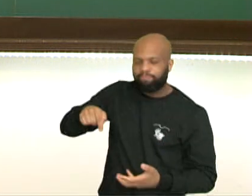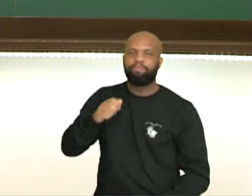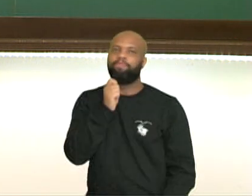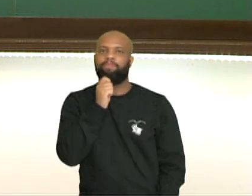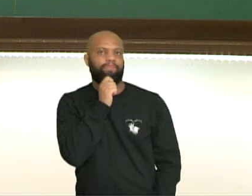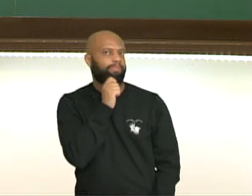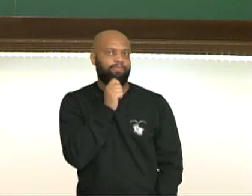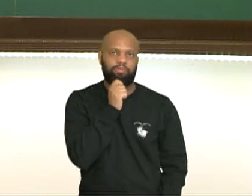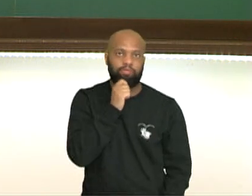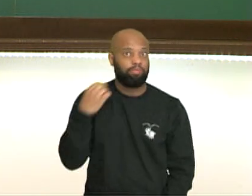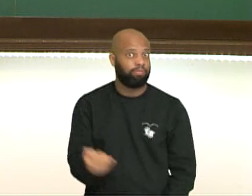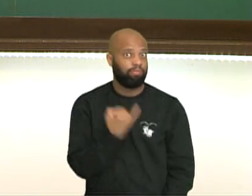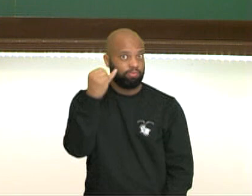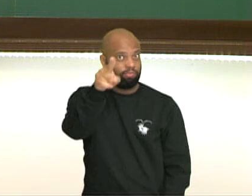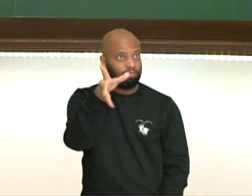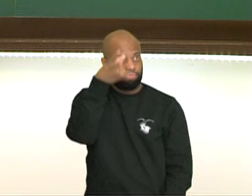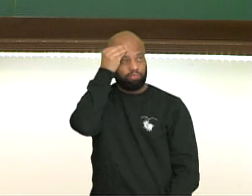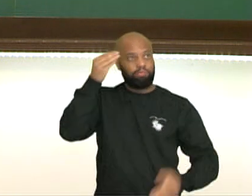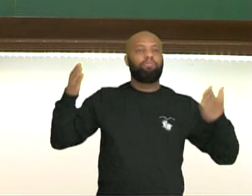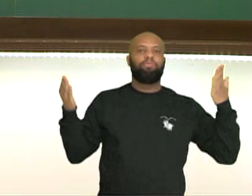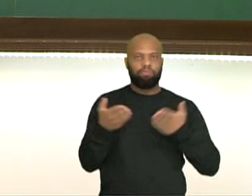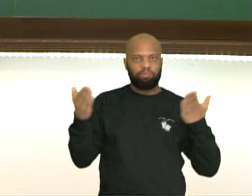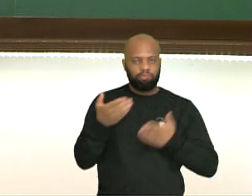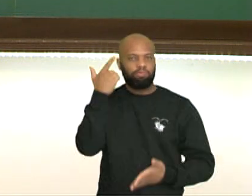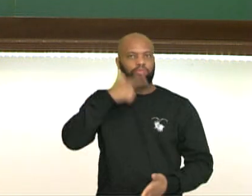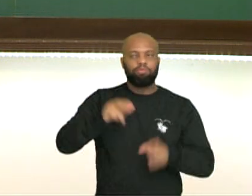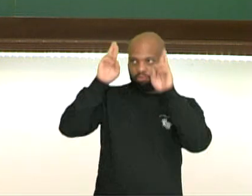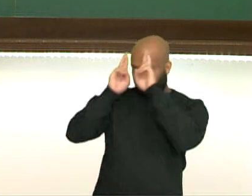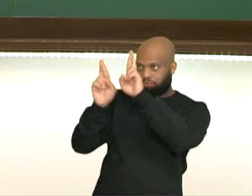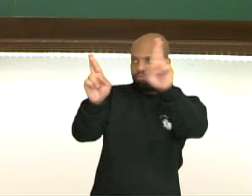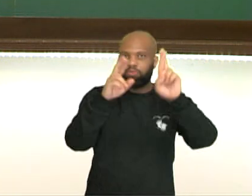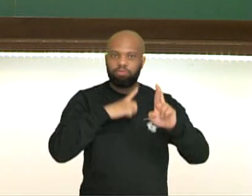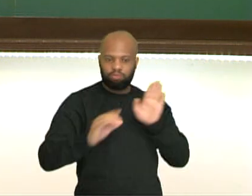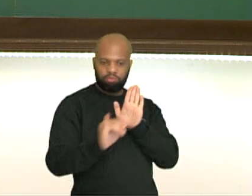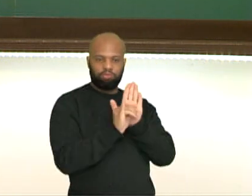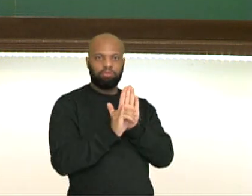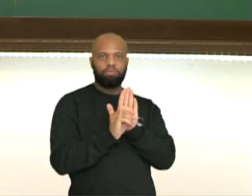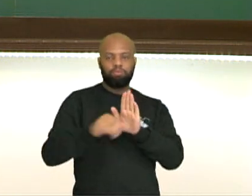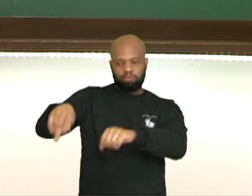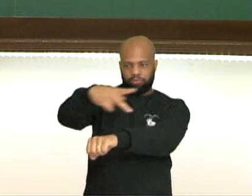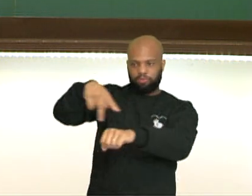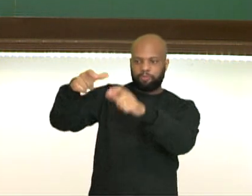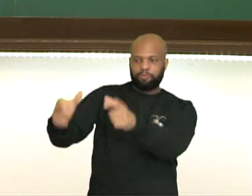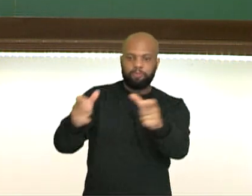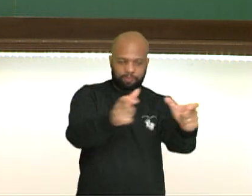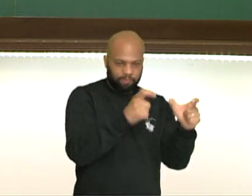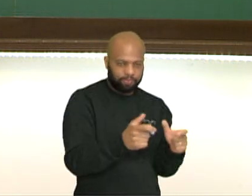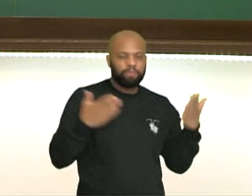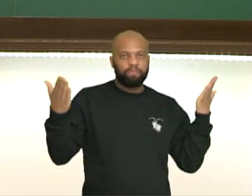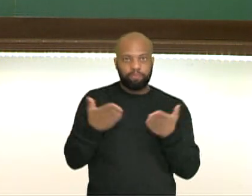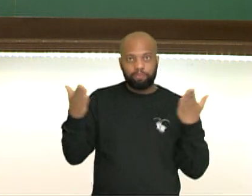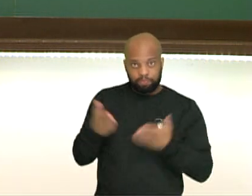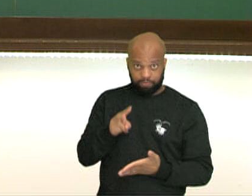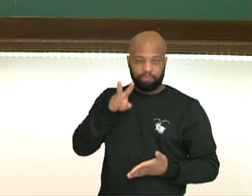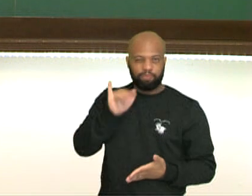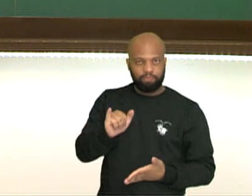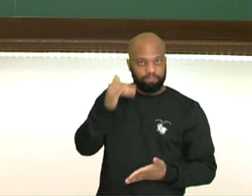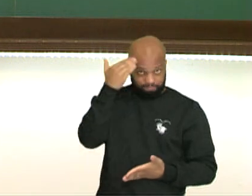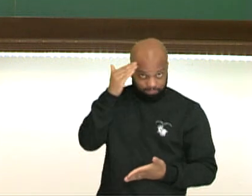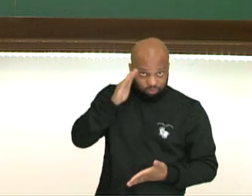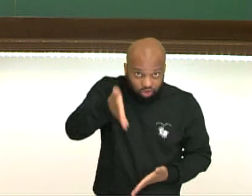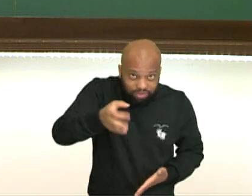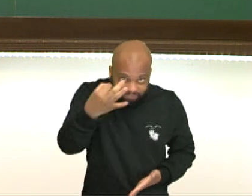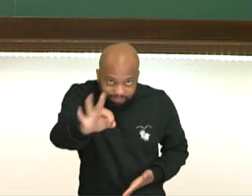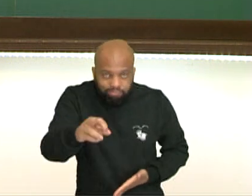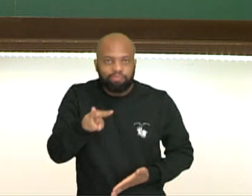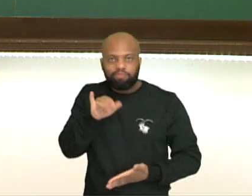é o mais importante que você saiba para que você respeite a identificação de cada lugar. Agora, para a gente finalizar esse bloquinho